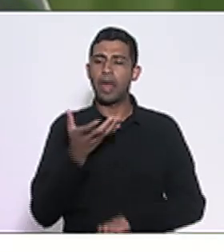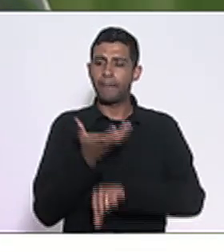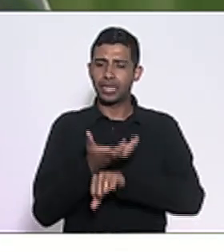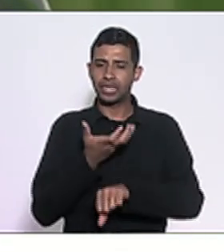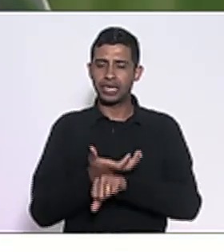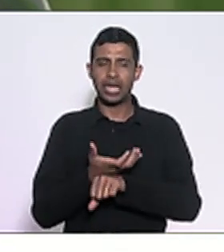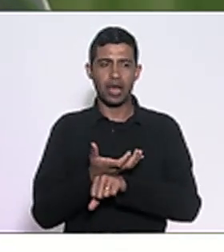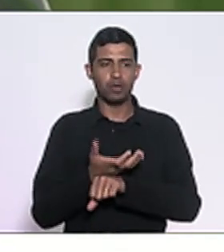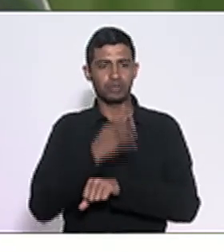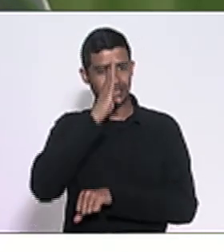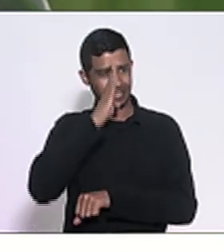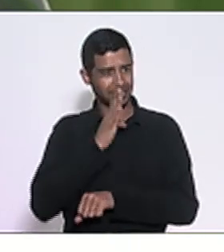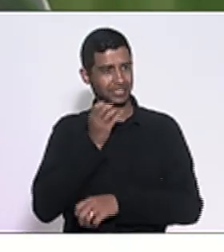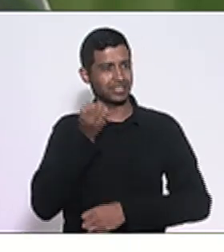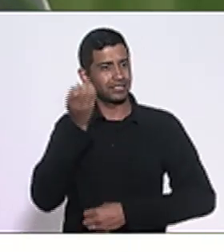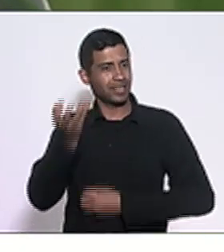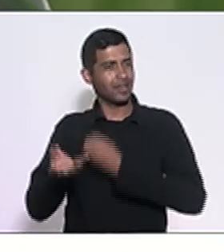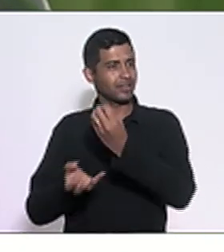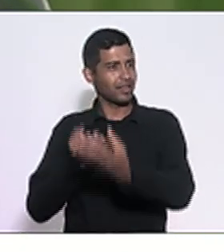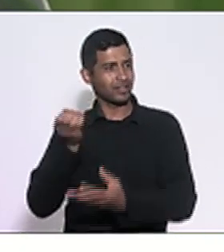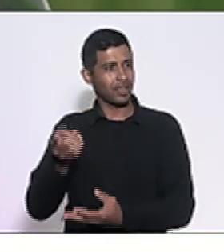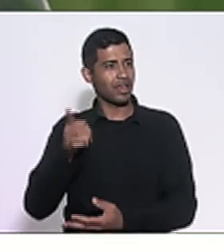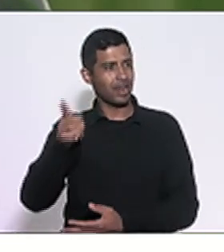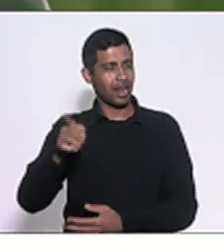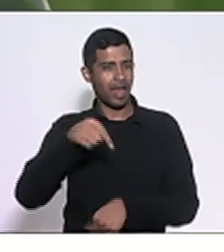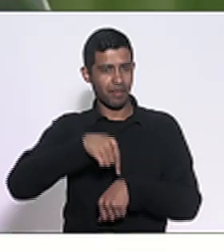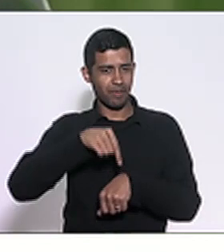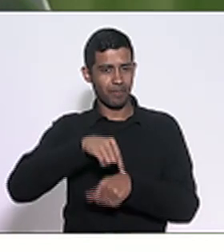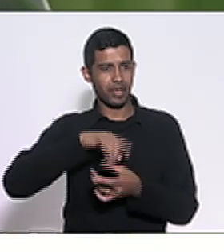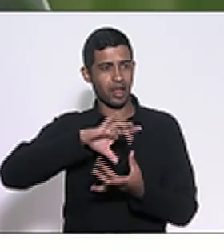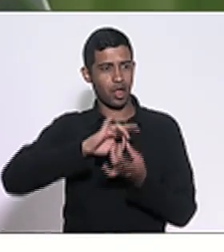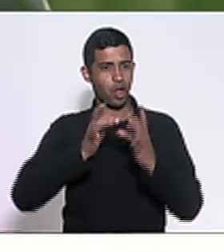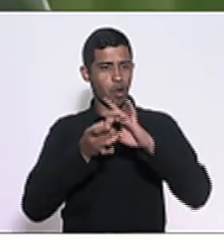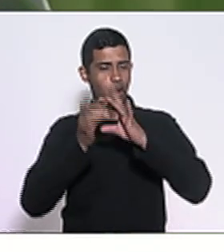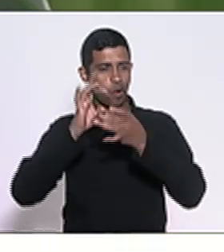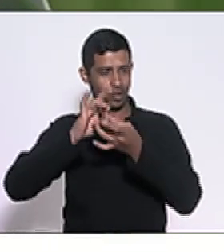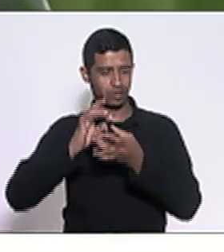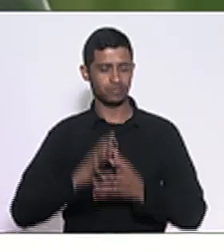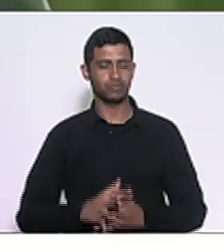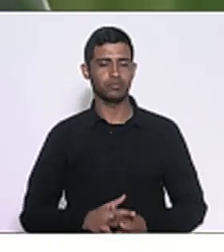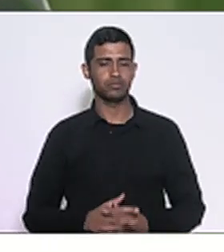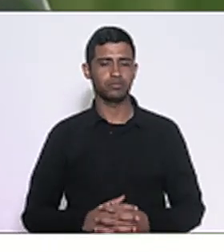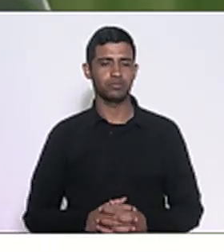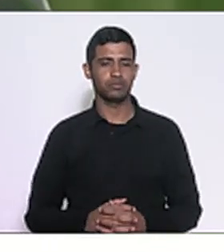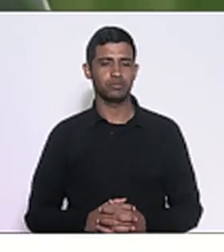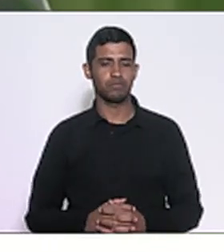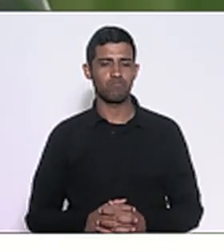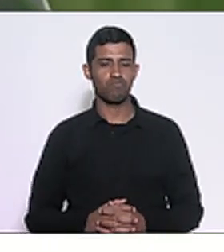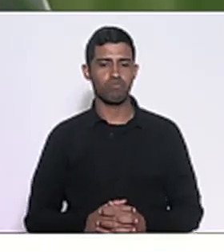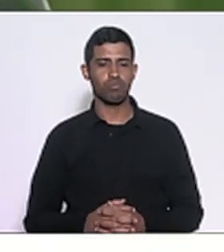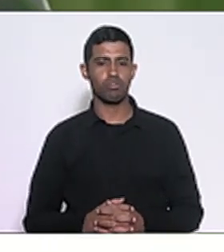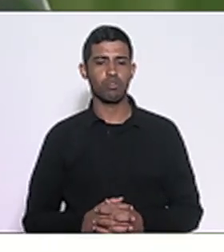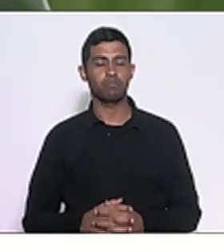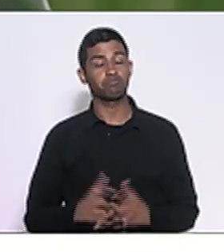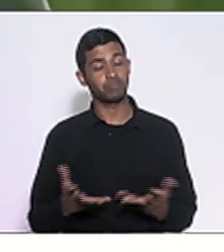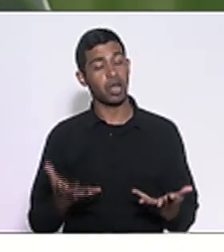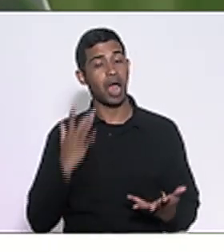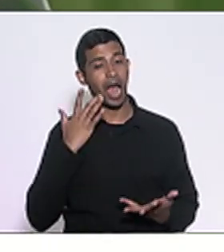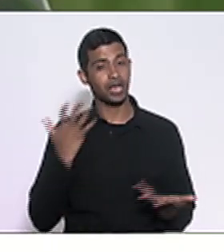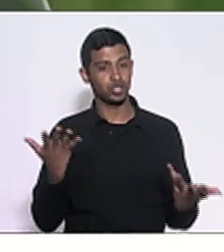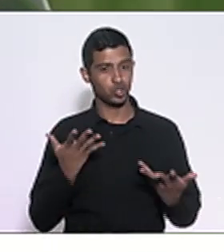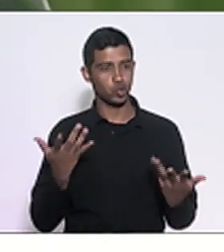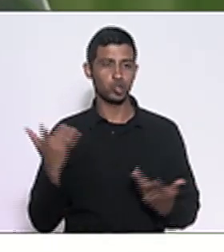doado do legado olímpico. Então, talvez hoje aí seja uma ação que vai trazer resultado ao